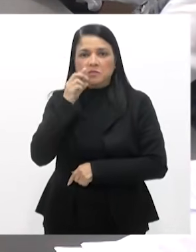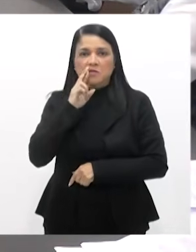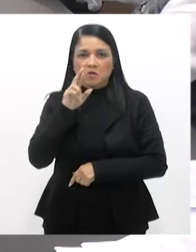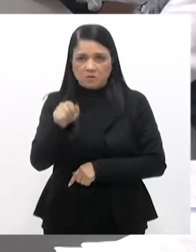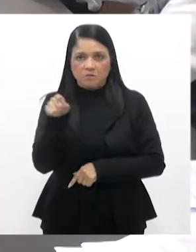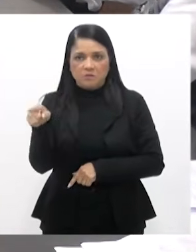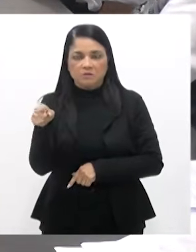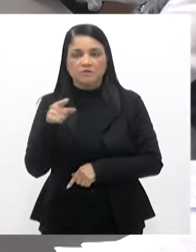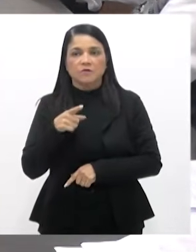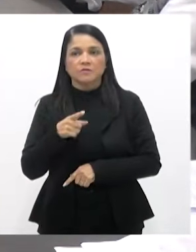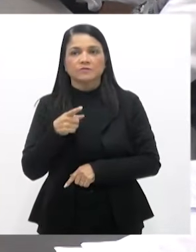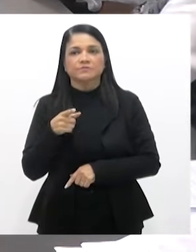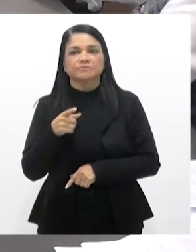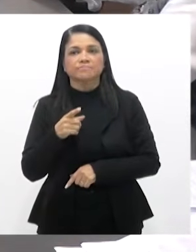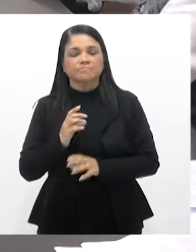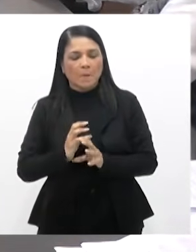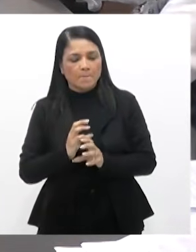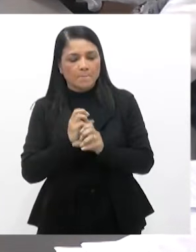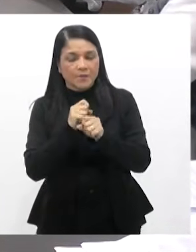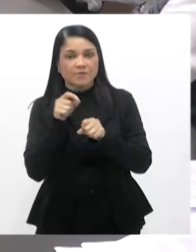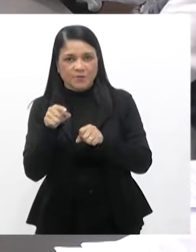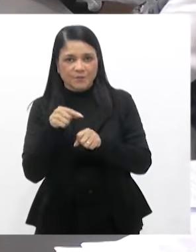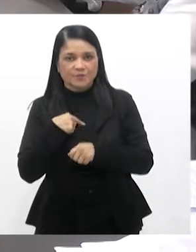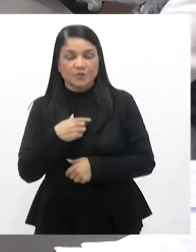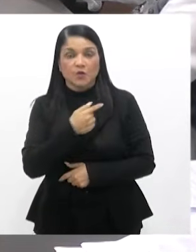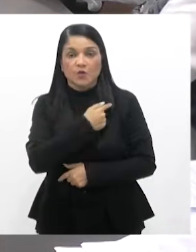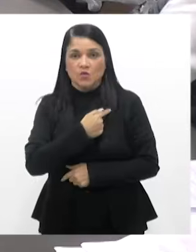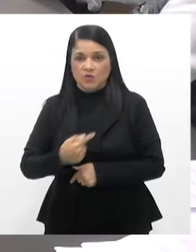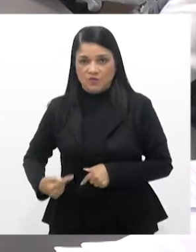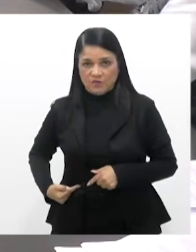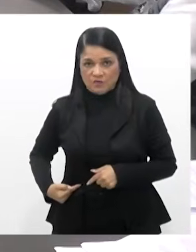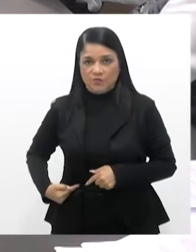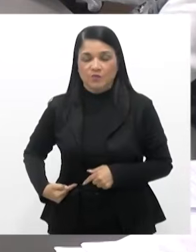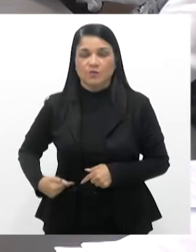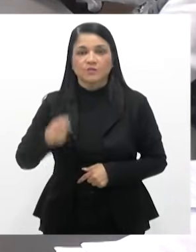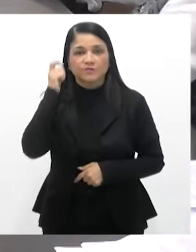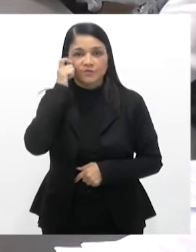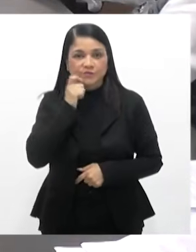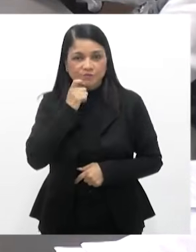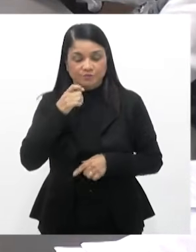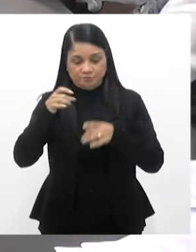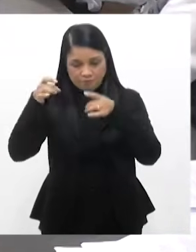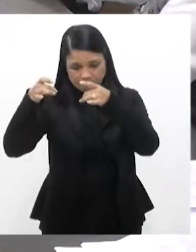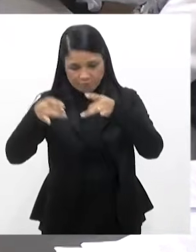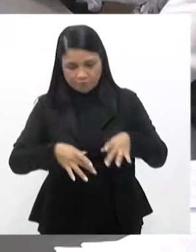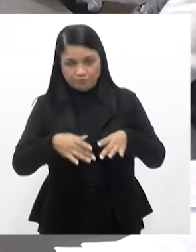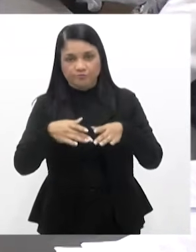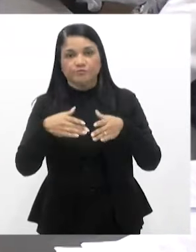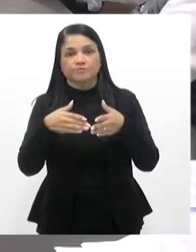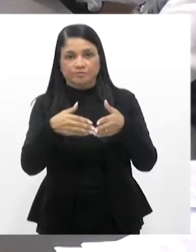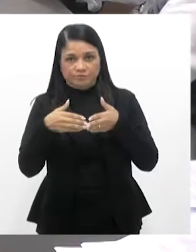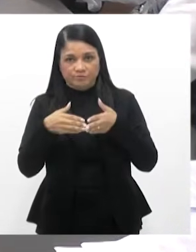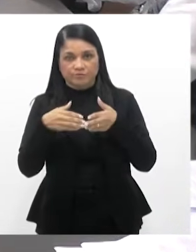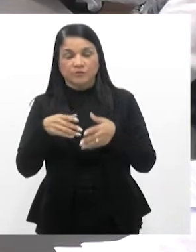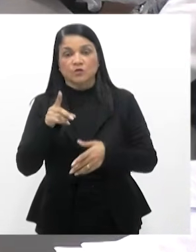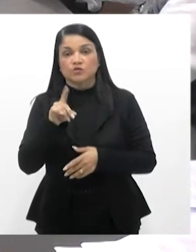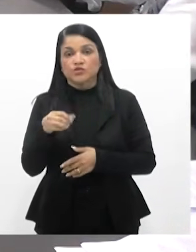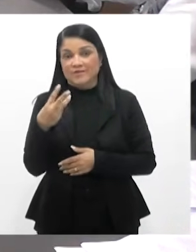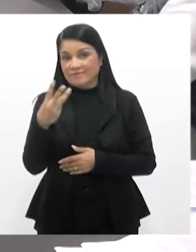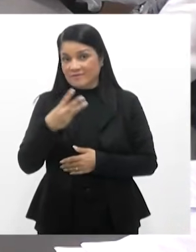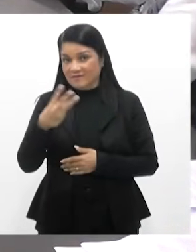Vamos fazer a matemática. Se o governador Cláudio Castro renunciar em 3 de